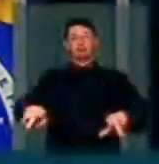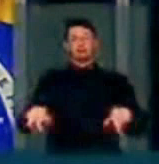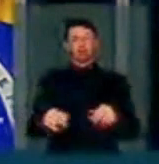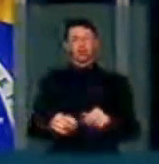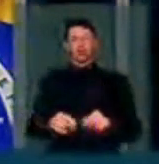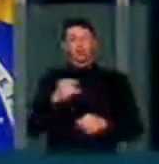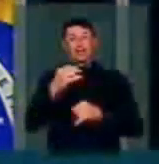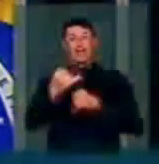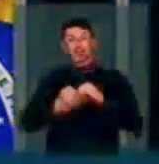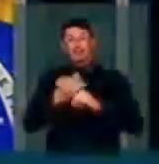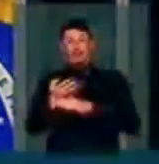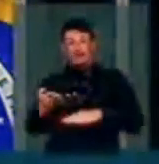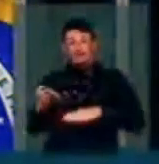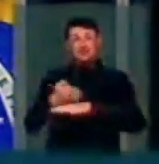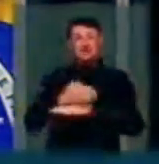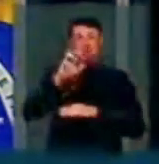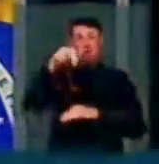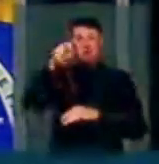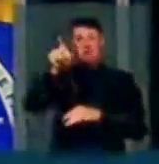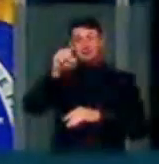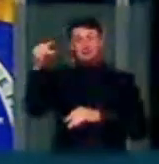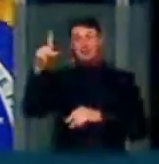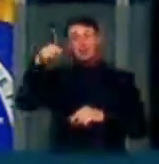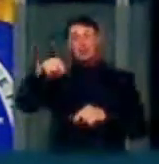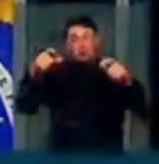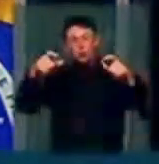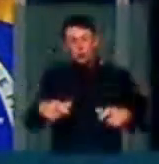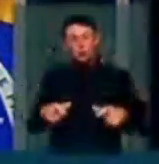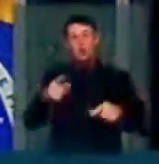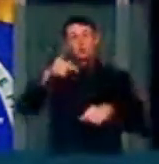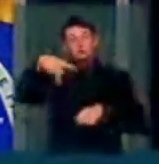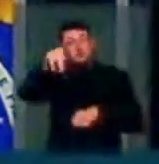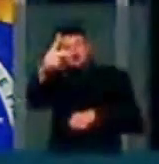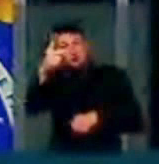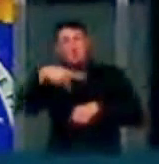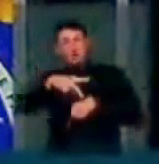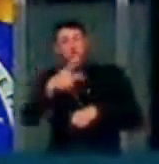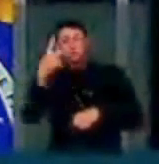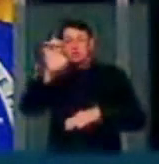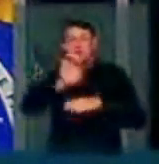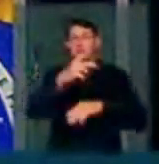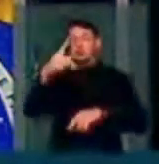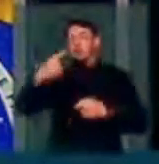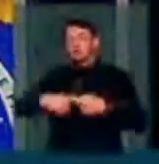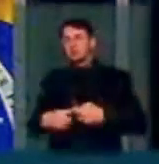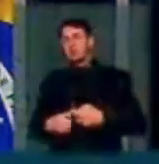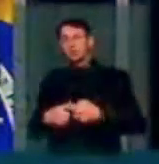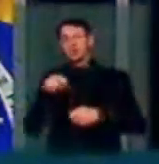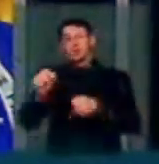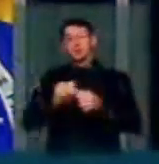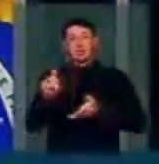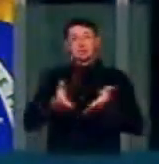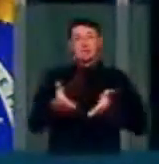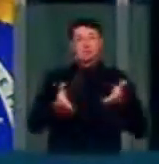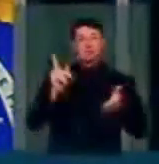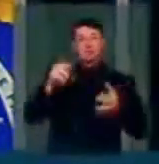provedor de conexão é uma atividade local, você se conecta no seu país, na sua cidade, no seu estado. O provedor de serviços é